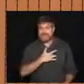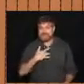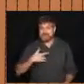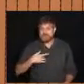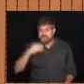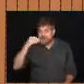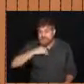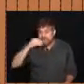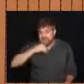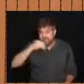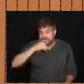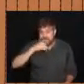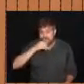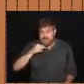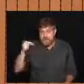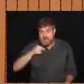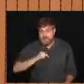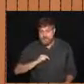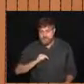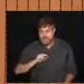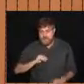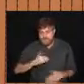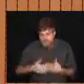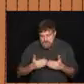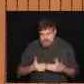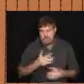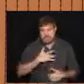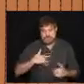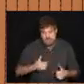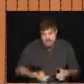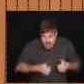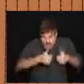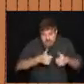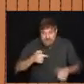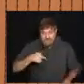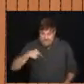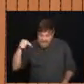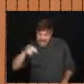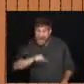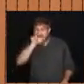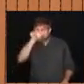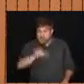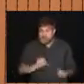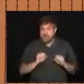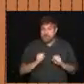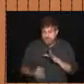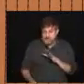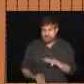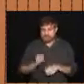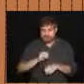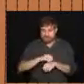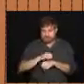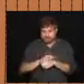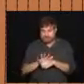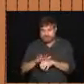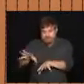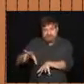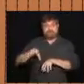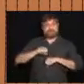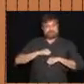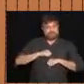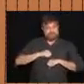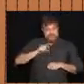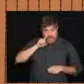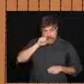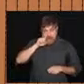no organismo, até ela se recuperar. Então, ela passaria a ser uma pessoa mais propensa a adquirir